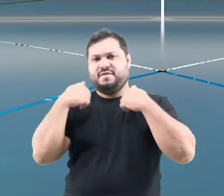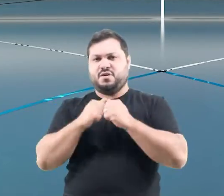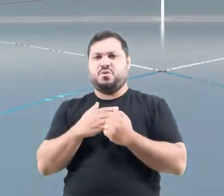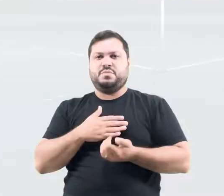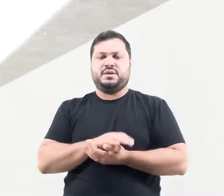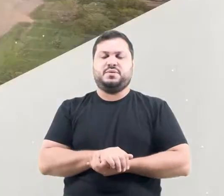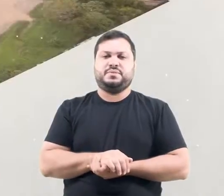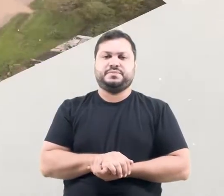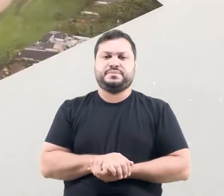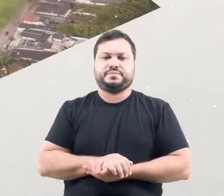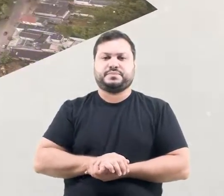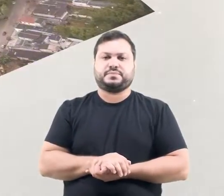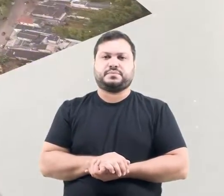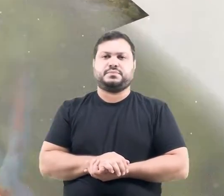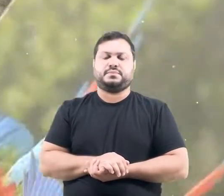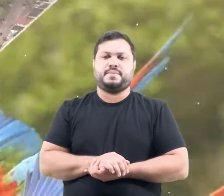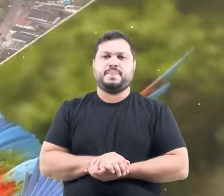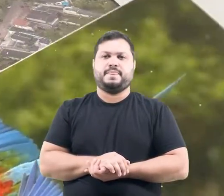Vem comigo.